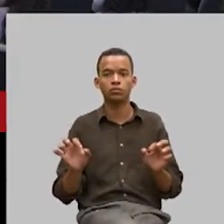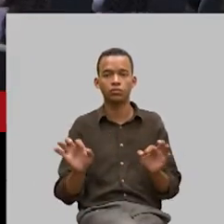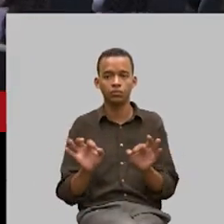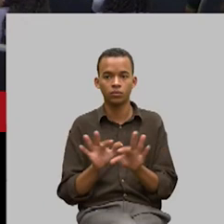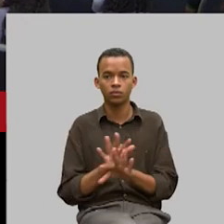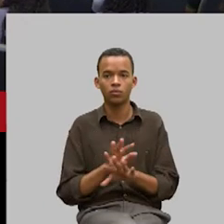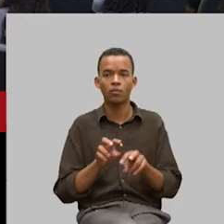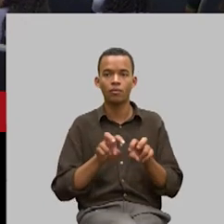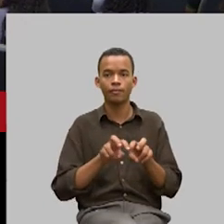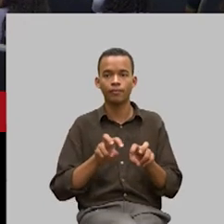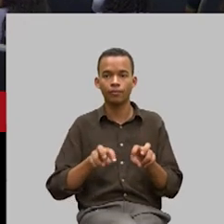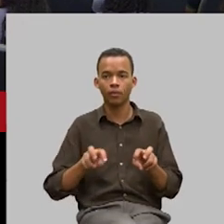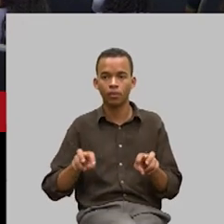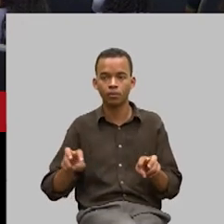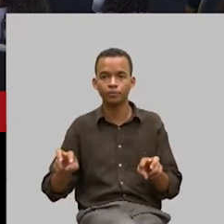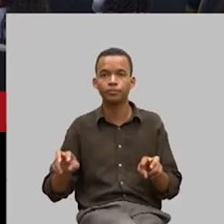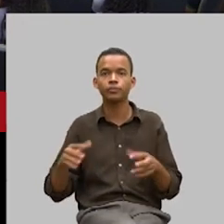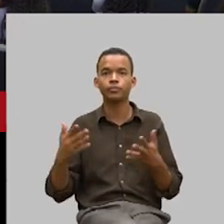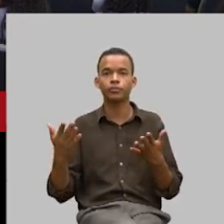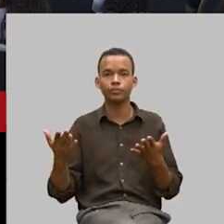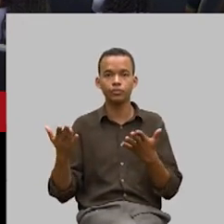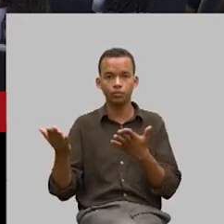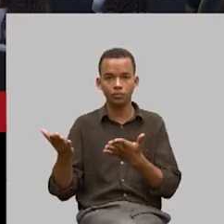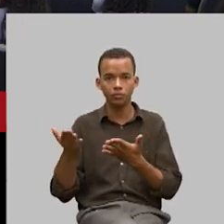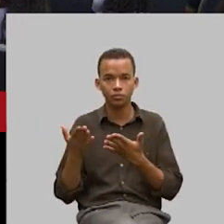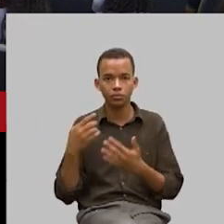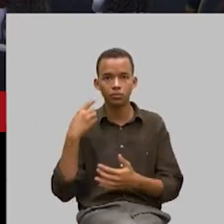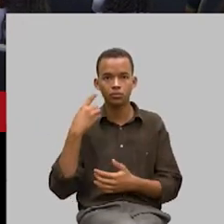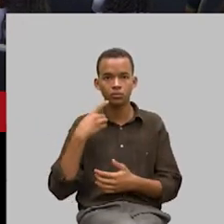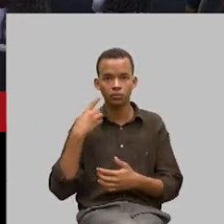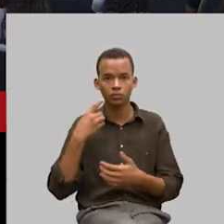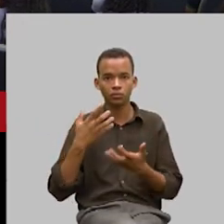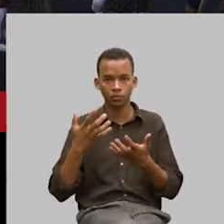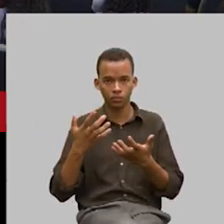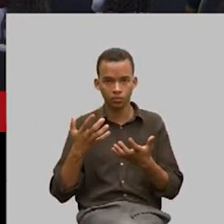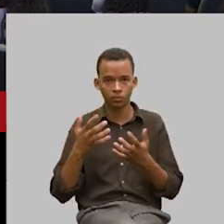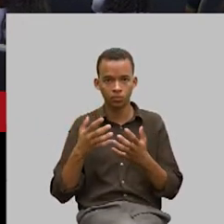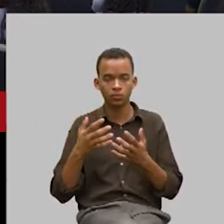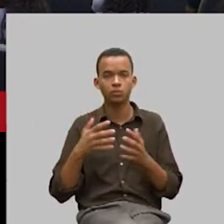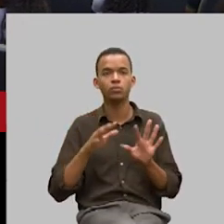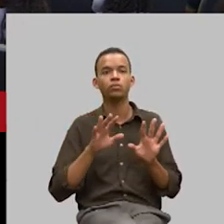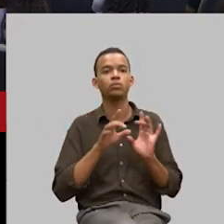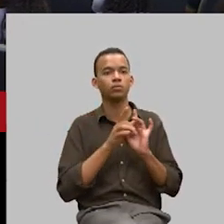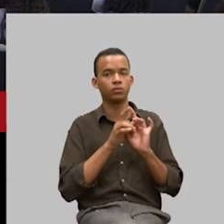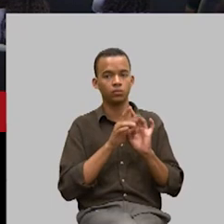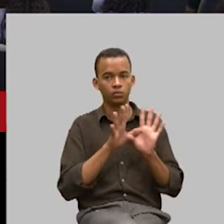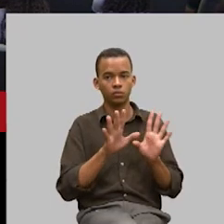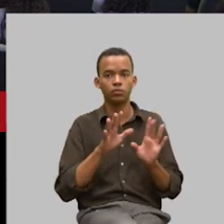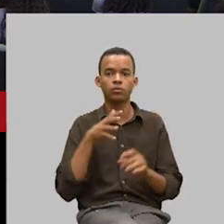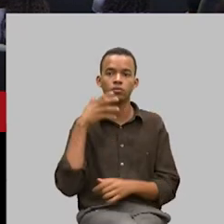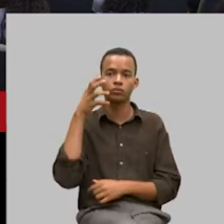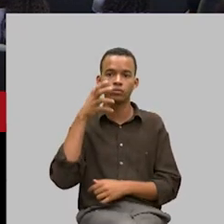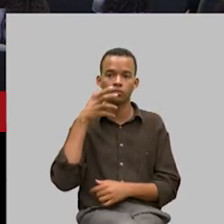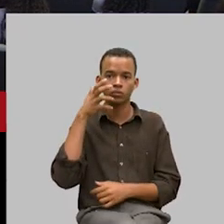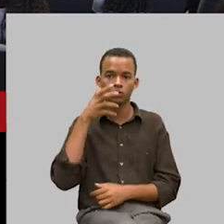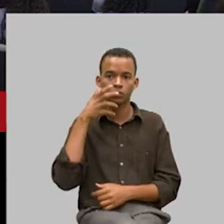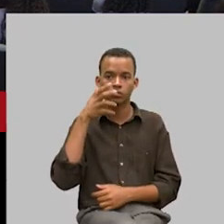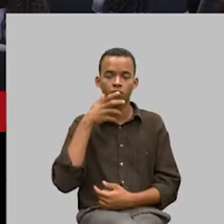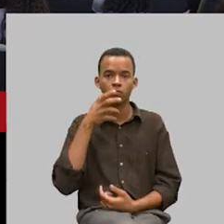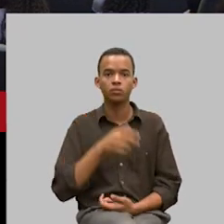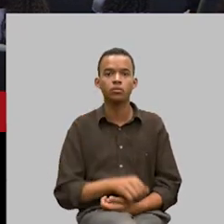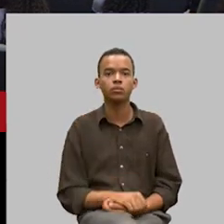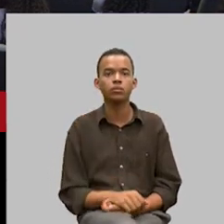deputada Beatriz Leleco querem fazer alguma introdução Já podemos passar para os expositores muito bem senhoras e senhores vamos